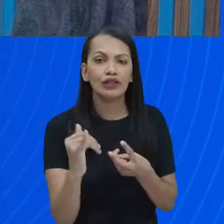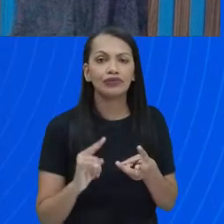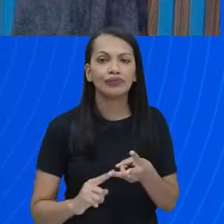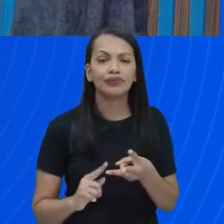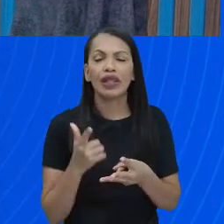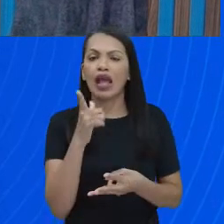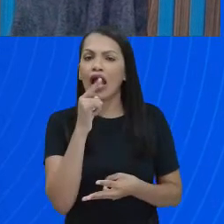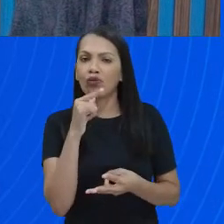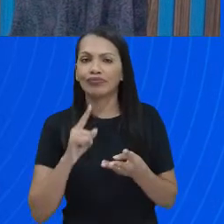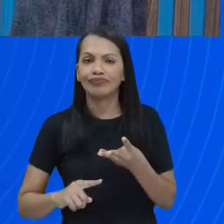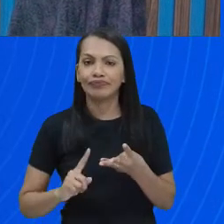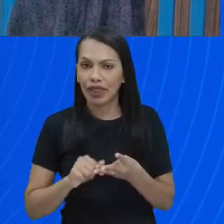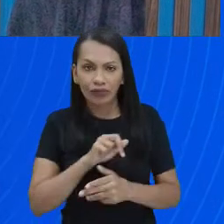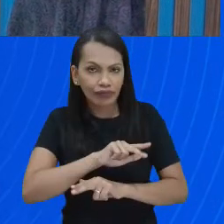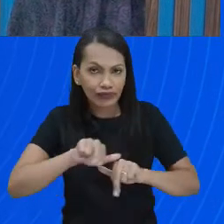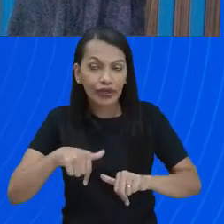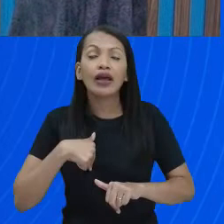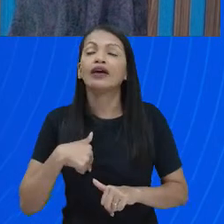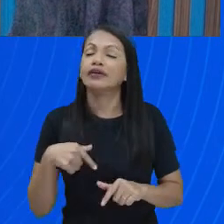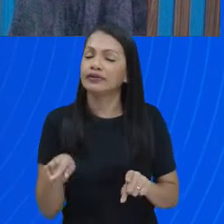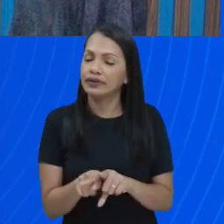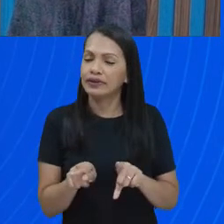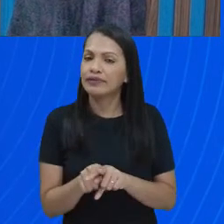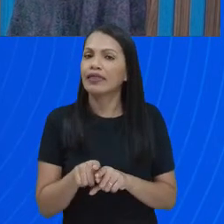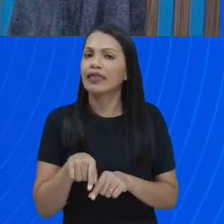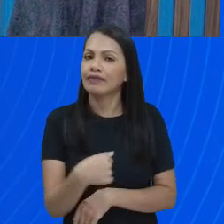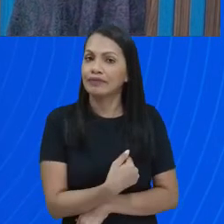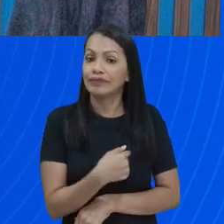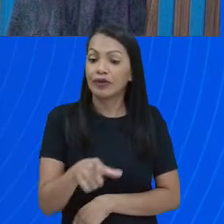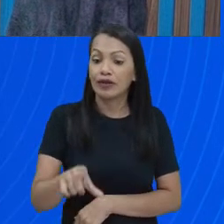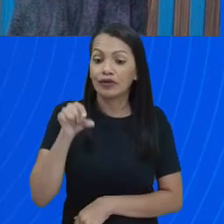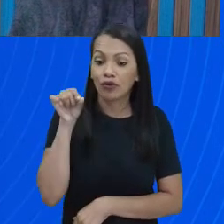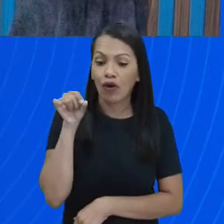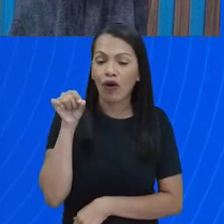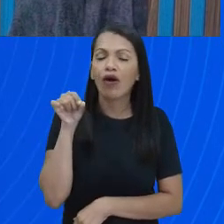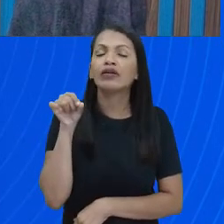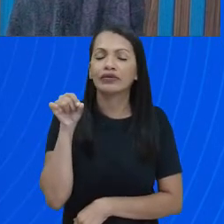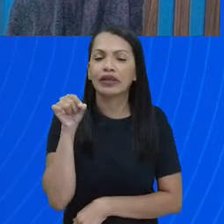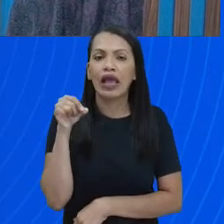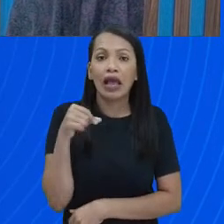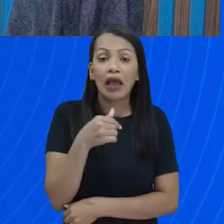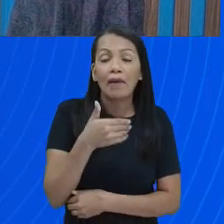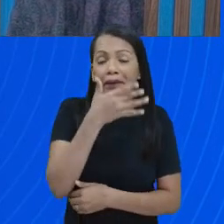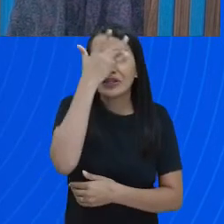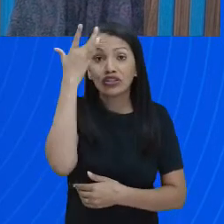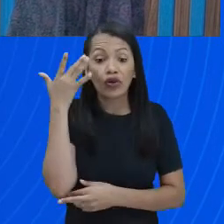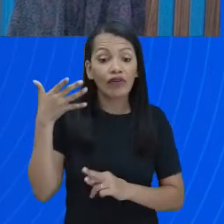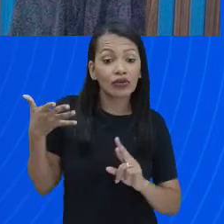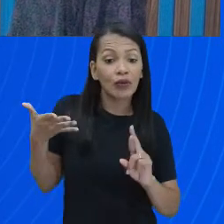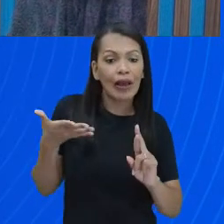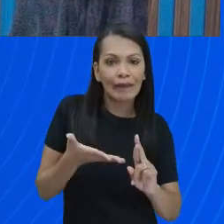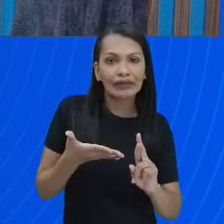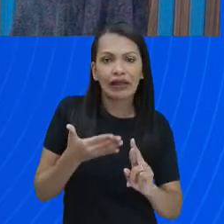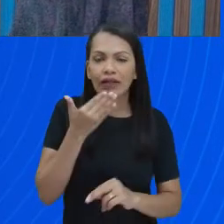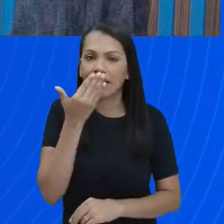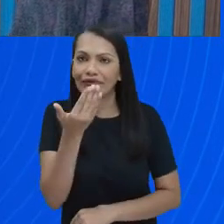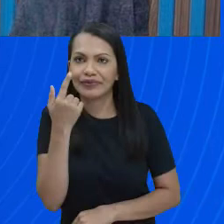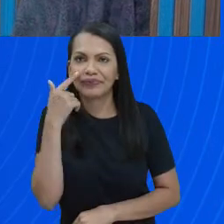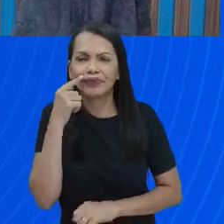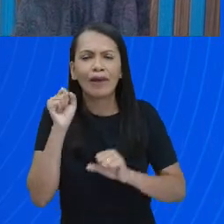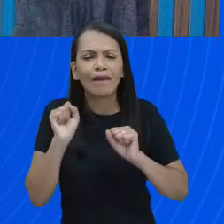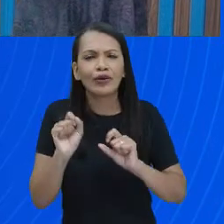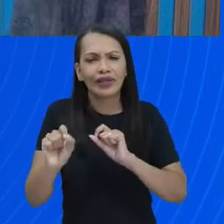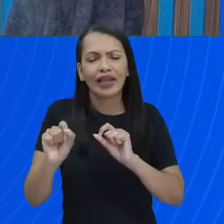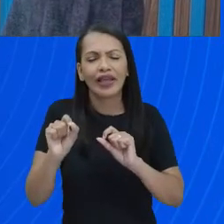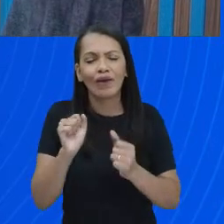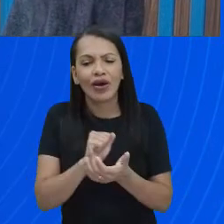ver com quem a gente escolhe ou não para nos governar. E aí eu deixo para vocês essa sugestão de atividade. Vocês podem fazer uma roda de